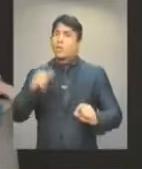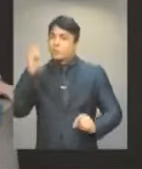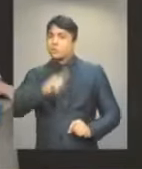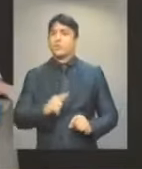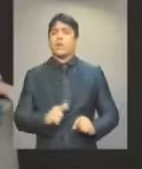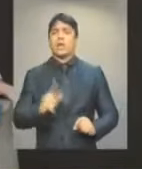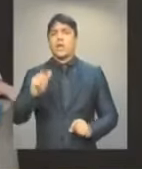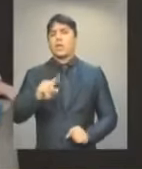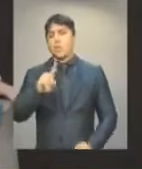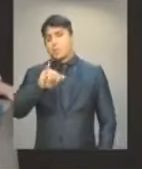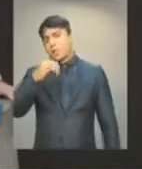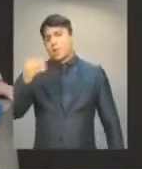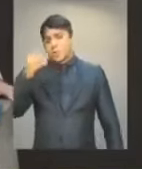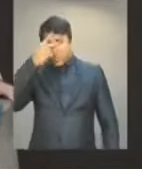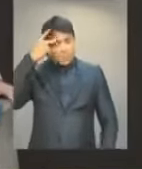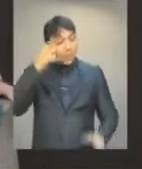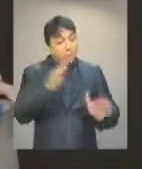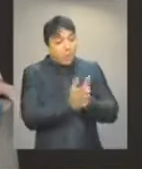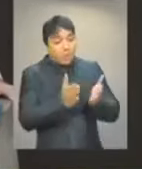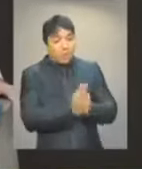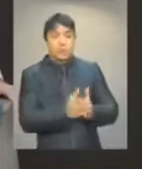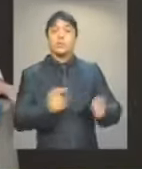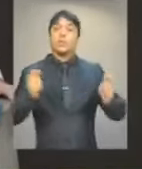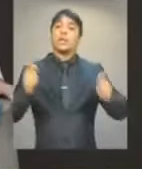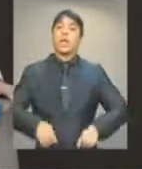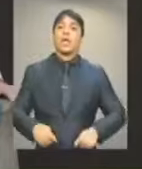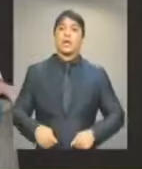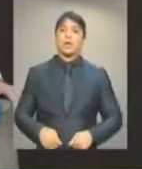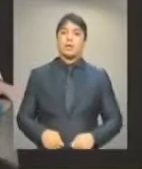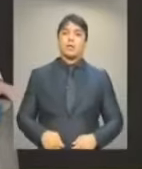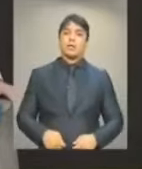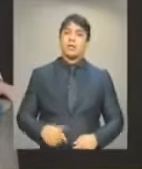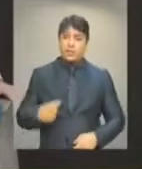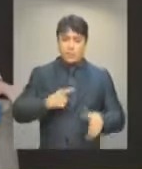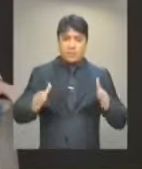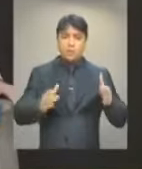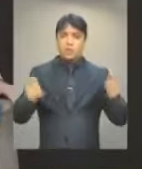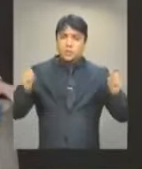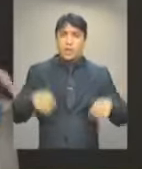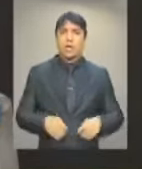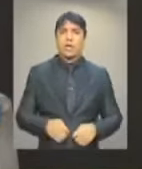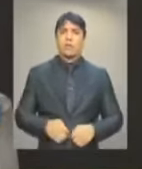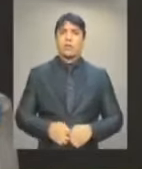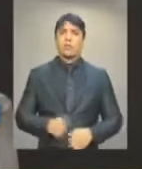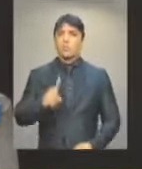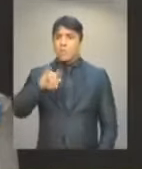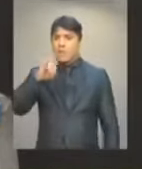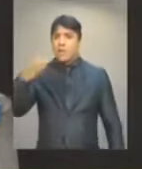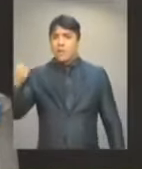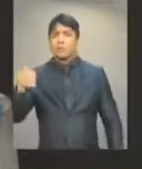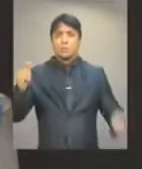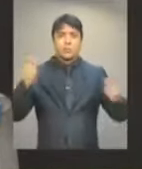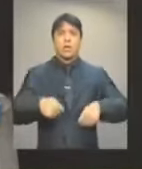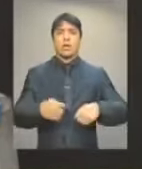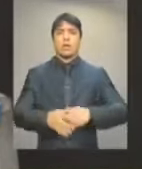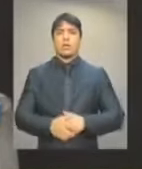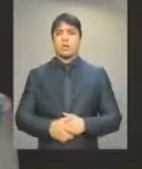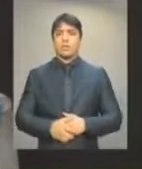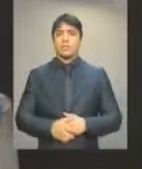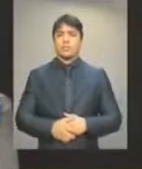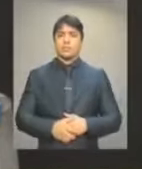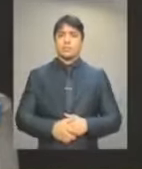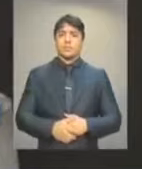retirar 1 milhão de pessoas da miséria. Isso é possível dentro de uma geração, retirar 1 milhão de pessoas da miséria. O que a